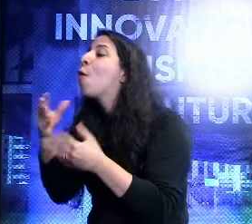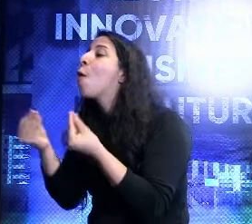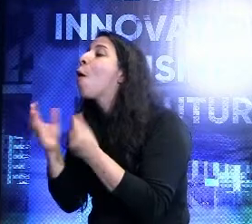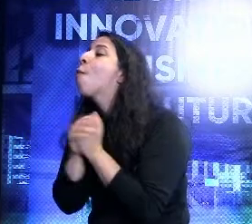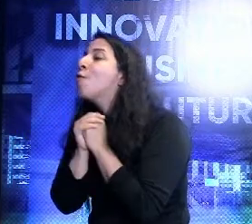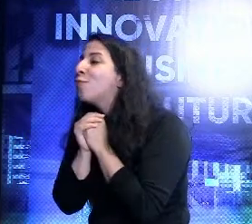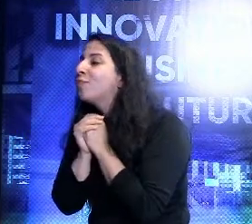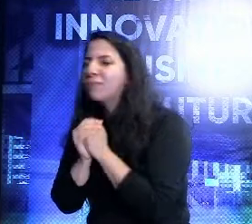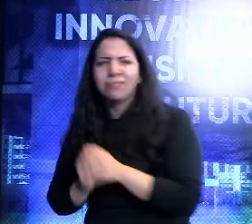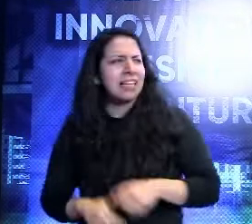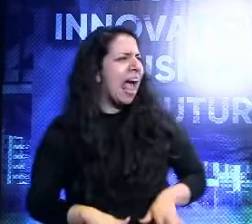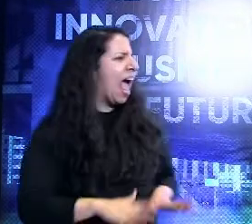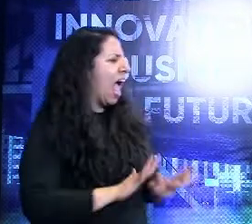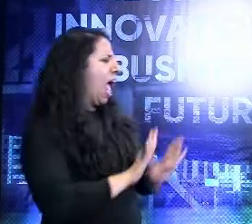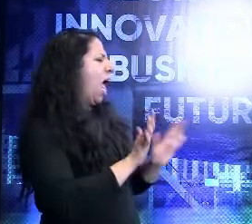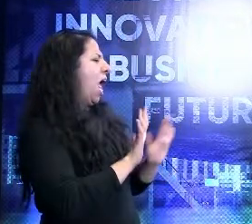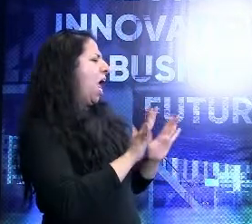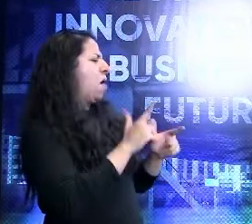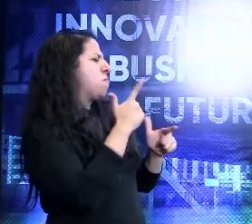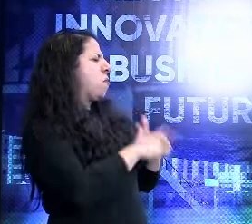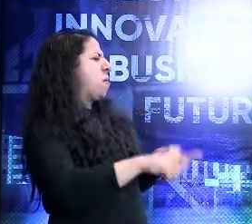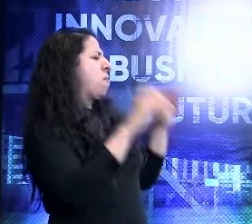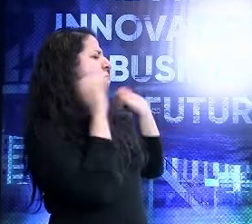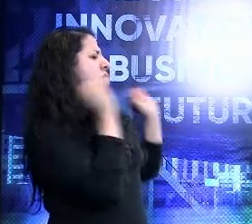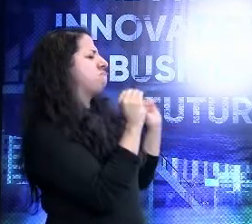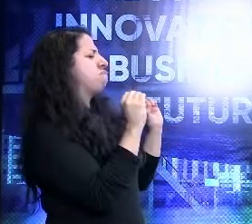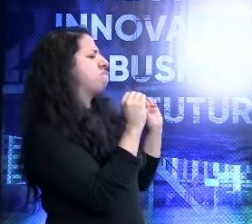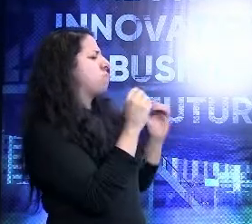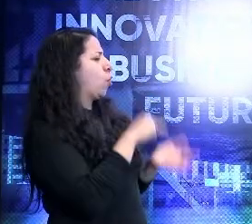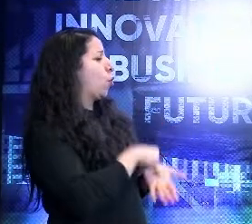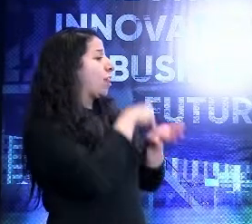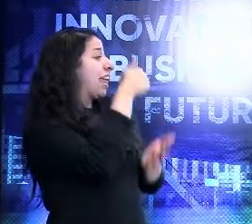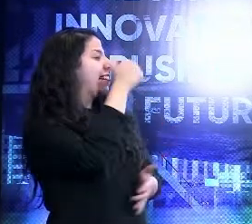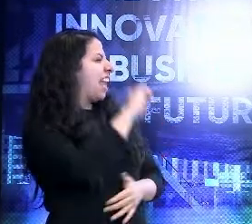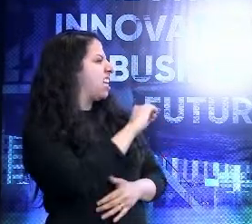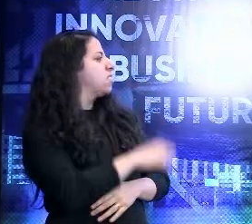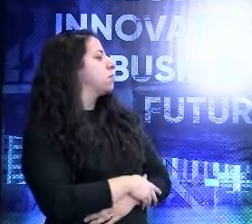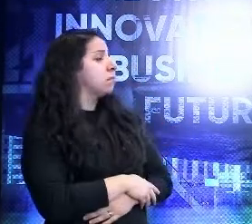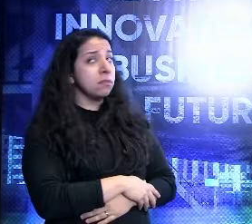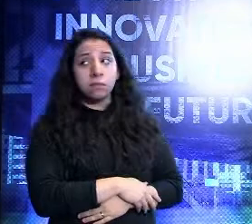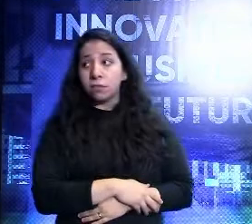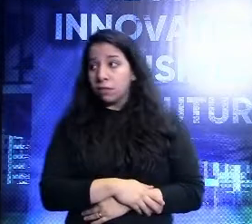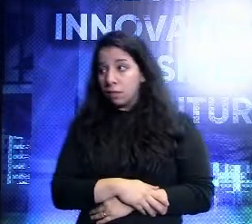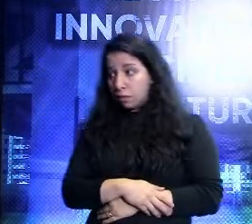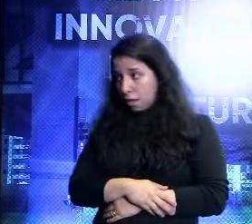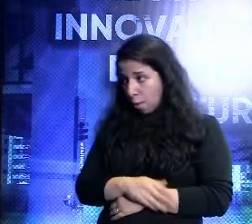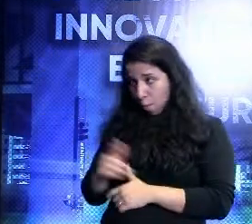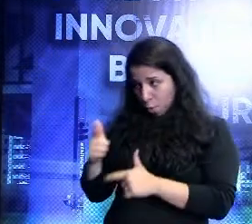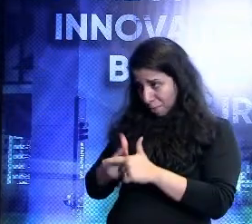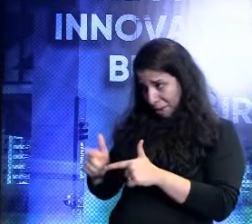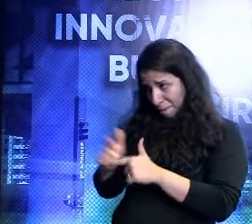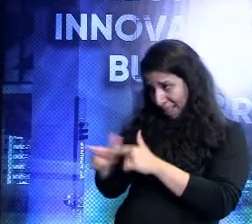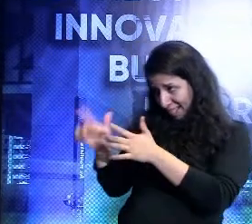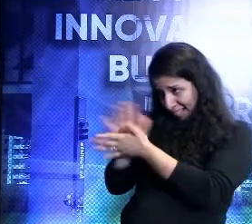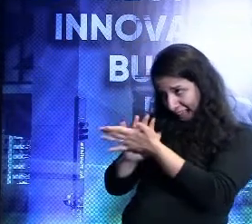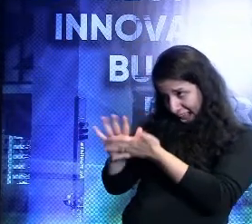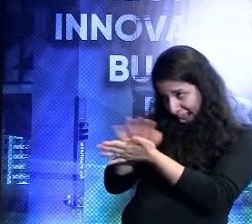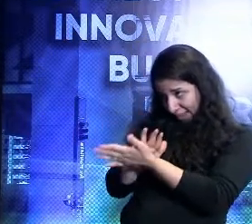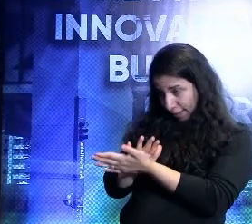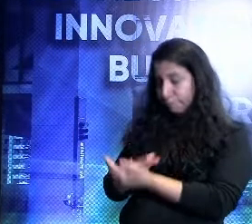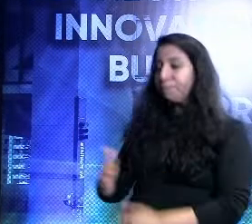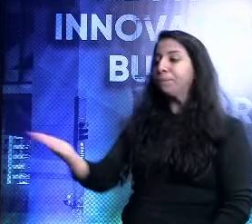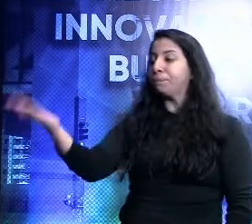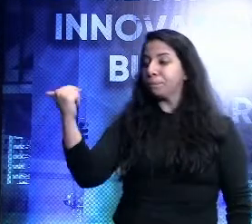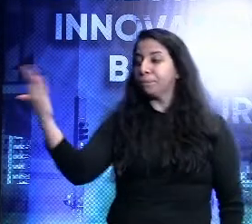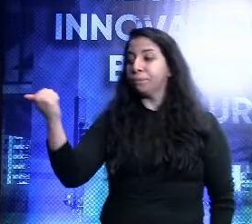tá tranquilo pra caramba, nota 10. Ah, é? Vem comigo. Ferrou. Vem, vamos lá. Ia todos os